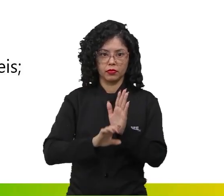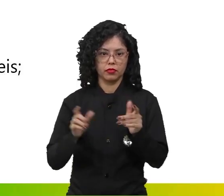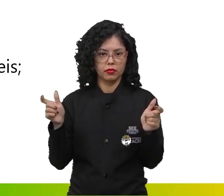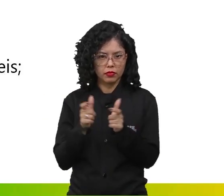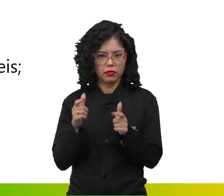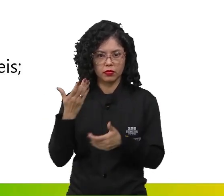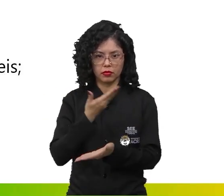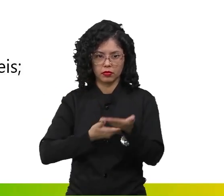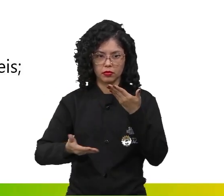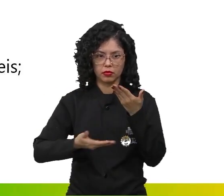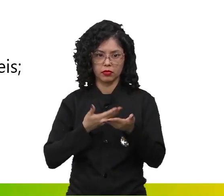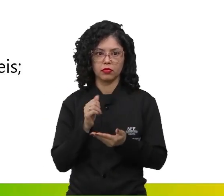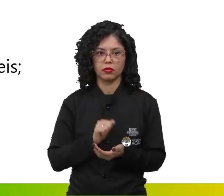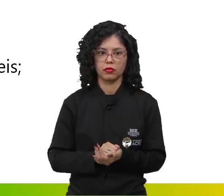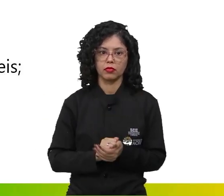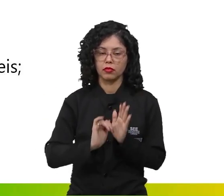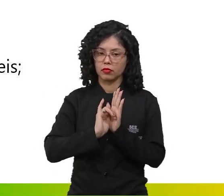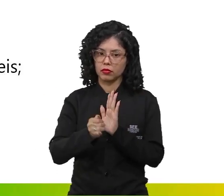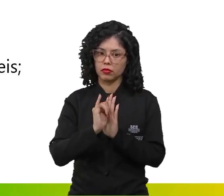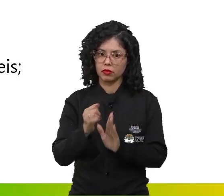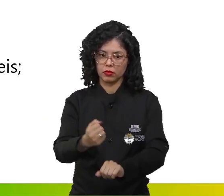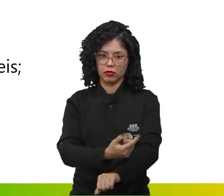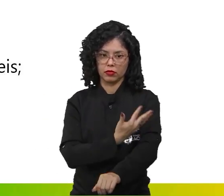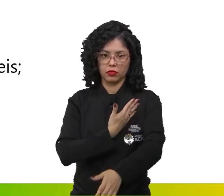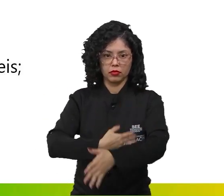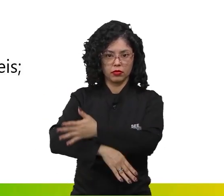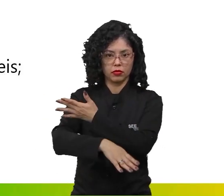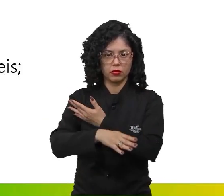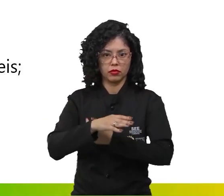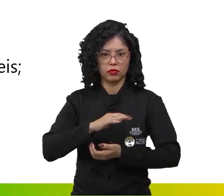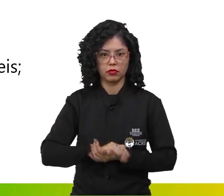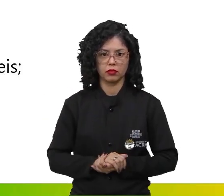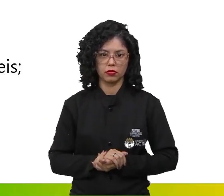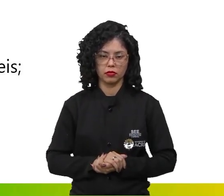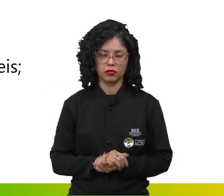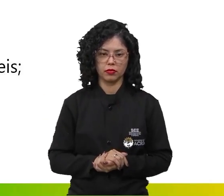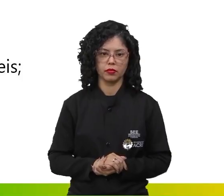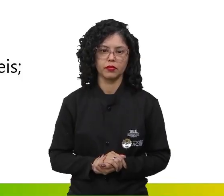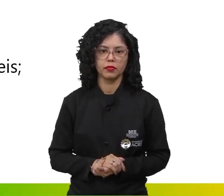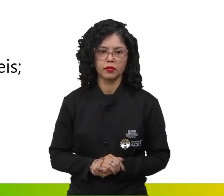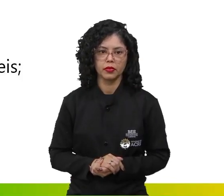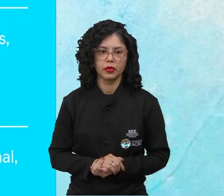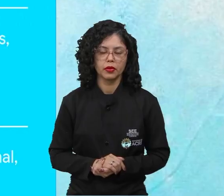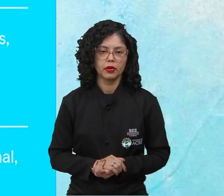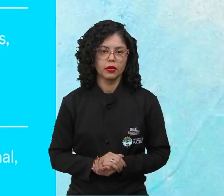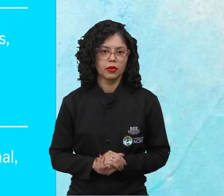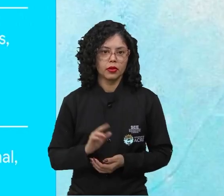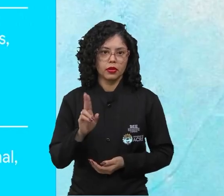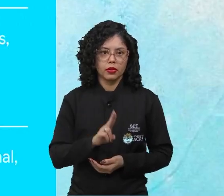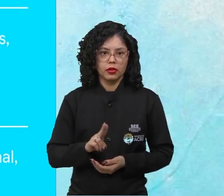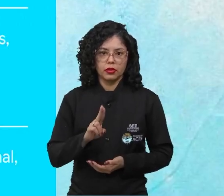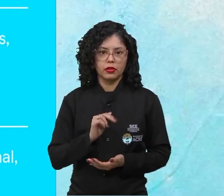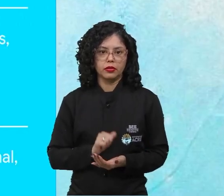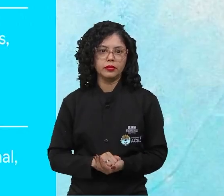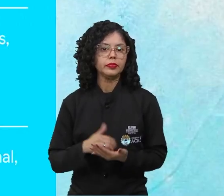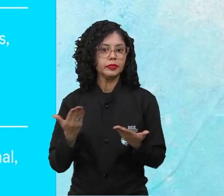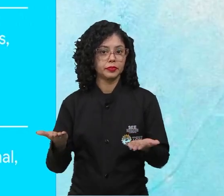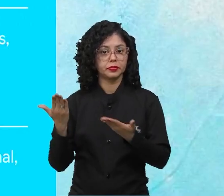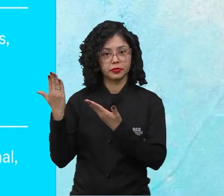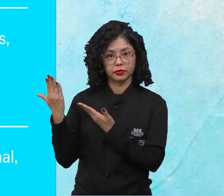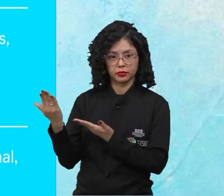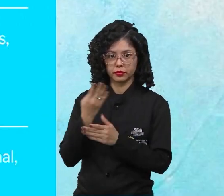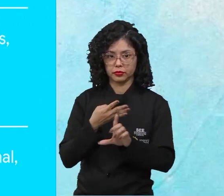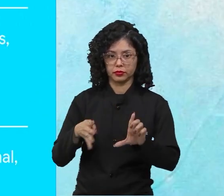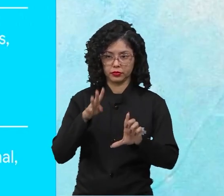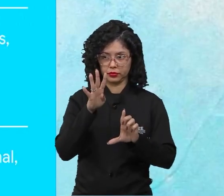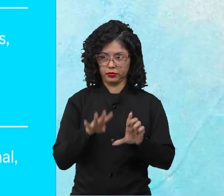conteúdos curtos e compartilháveis e uma narrativa emocional. É muito utilizado, tá? Então, eu trouxe esse quadro aqui